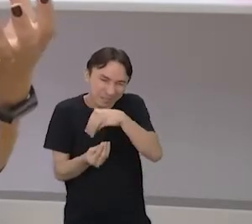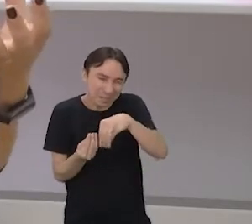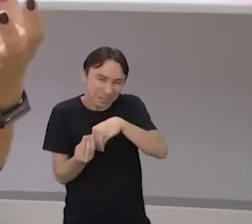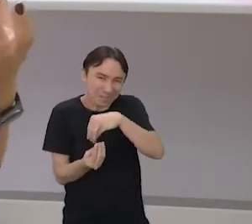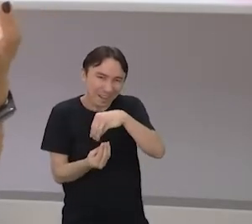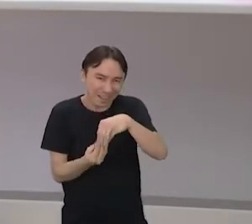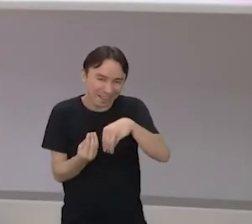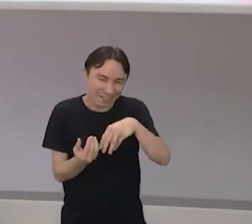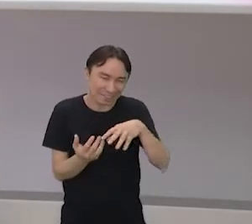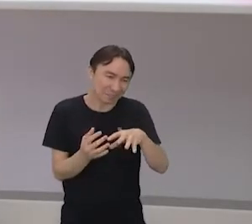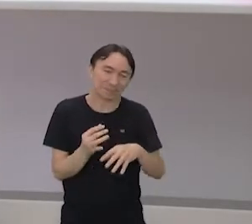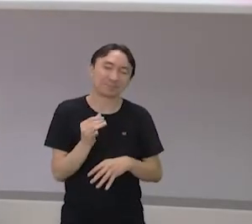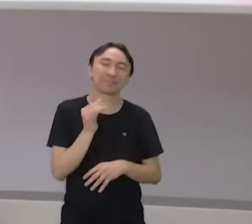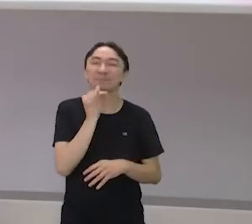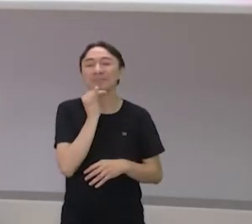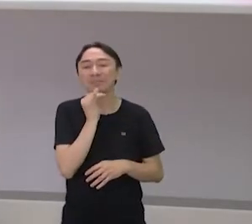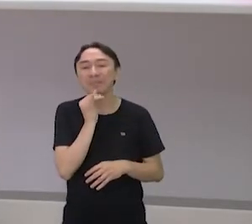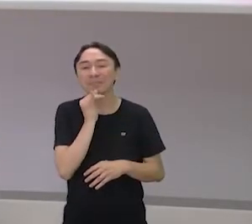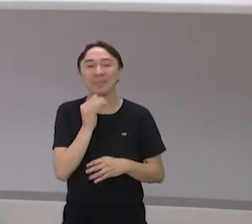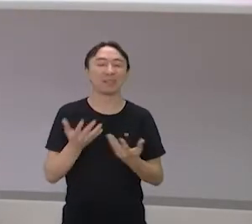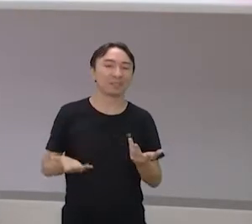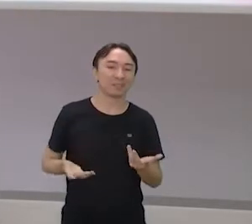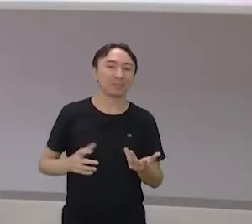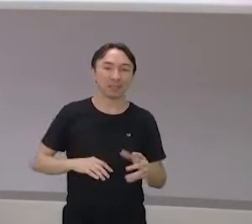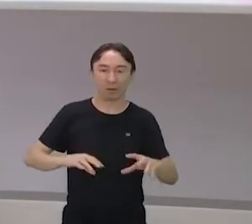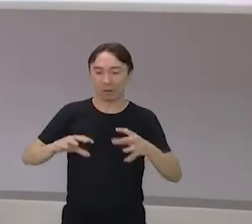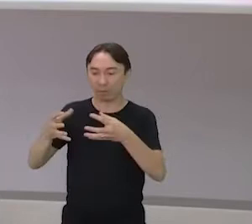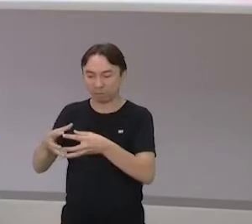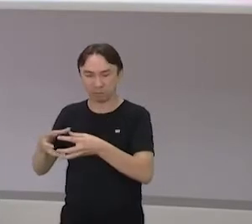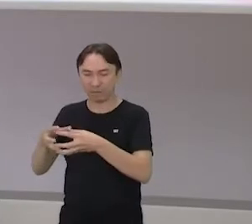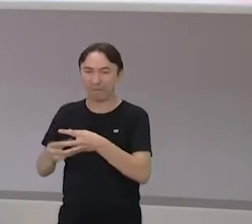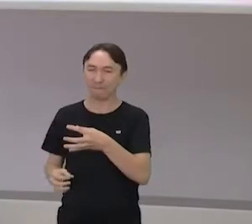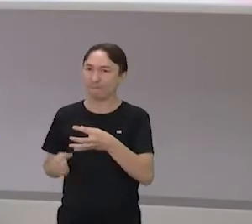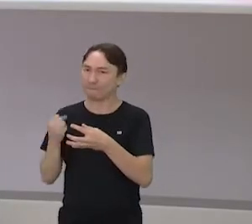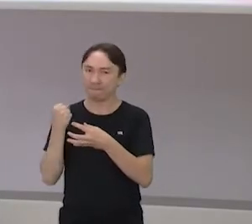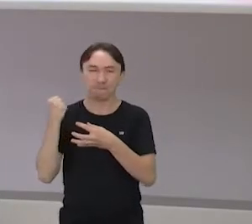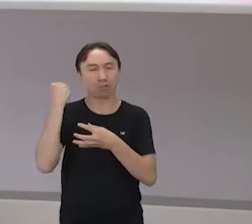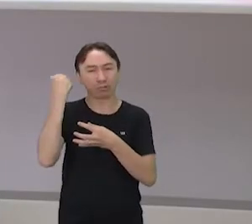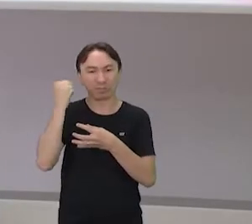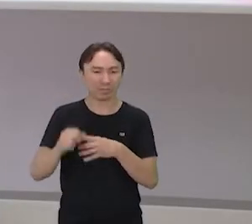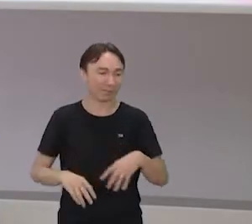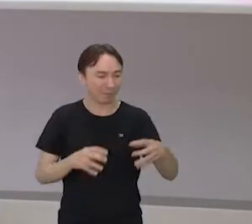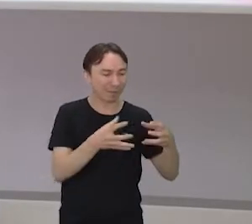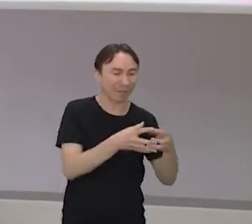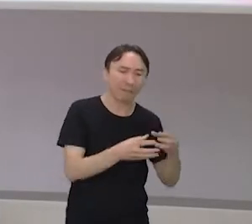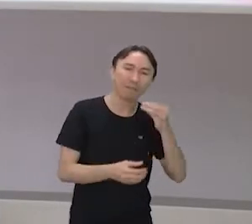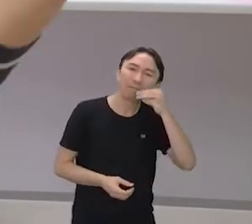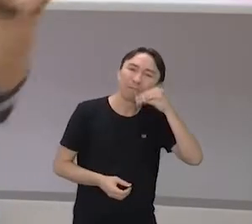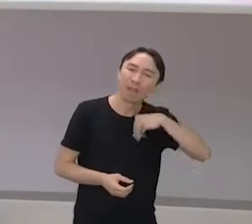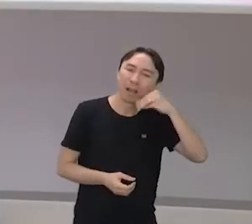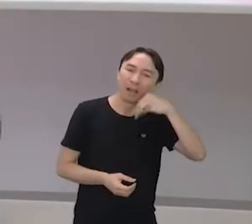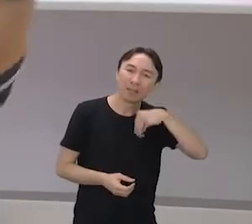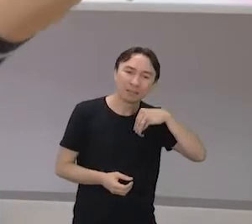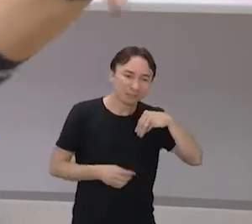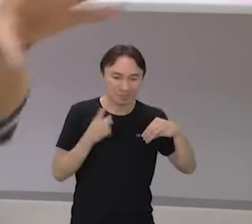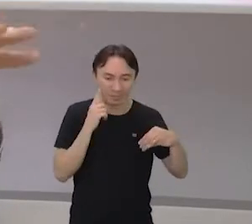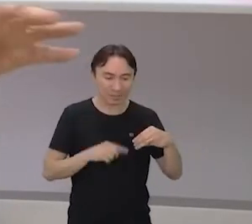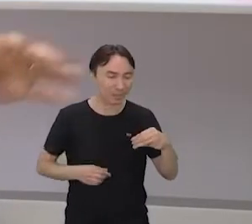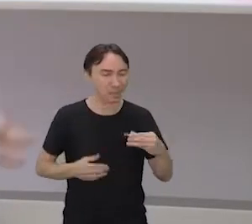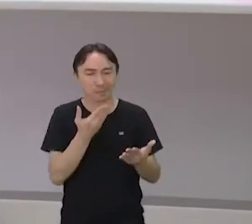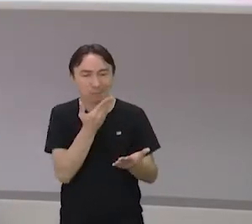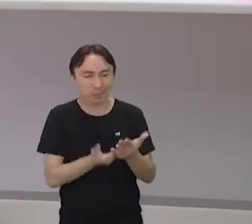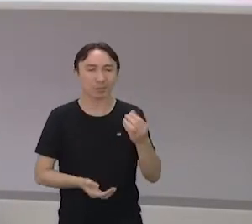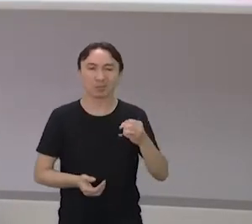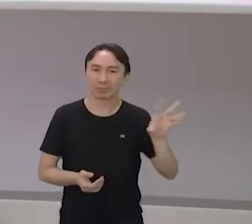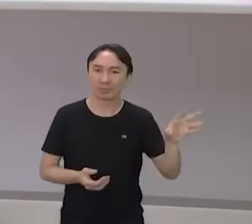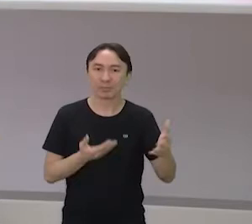ruim aquela questão, né? Um grupo muito forte jogando com outros que são fracos e fica aquilo, perdeu, saiu, perdeu, saiu, perdeu,